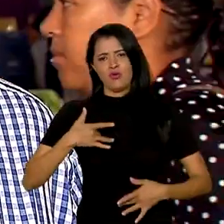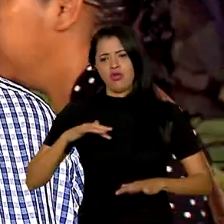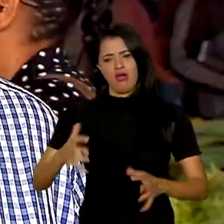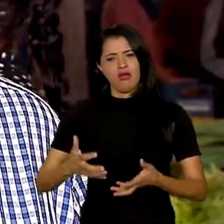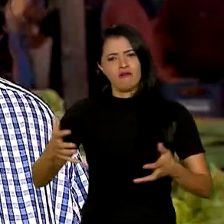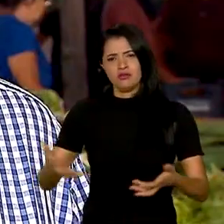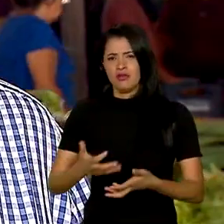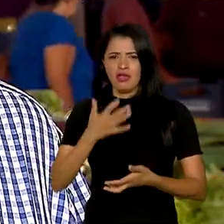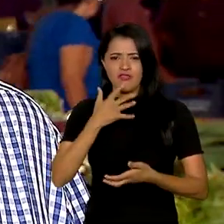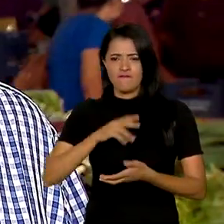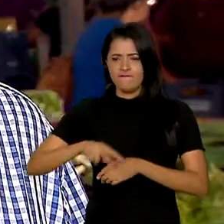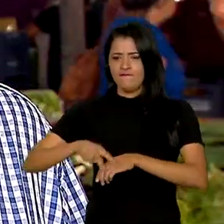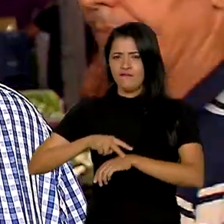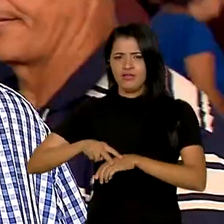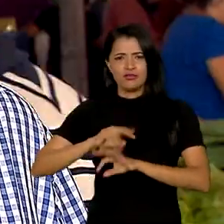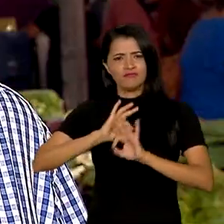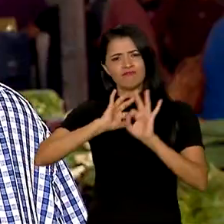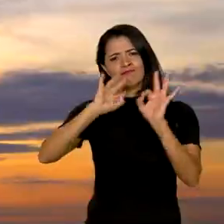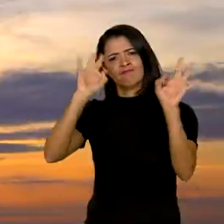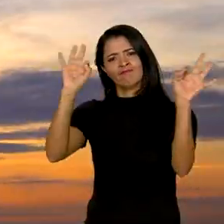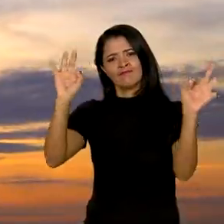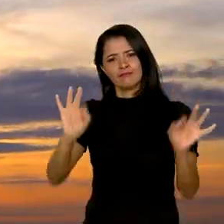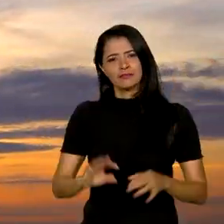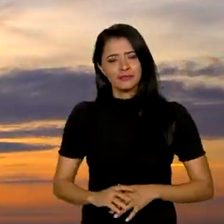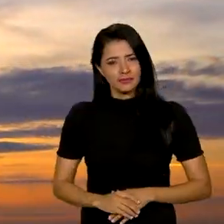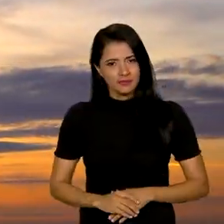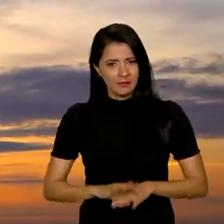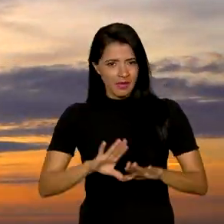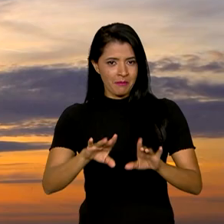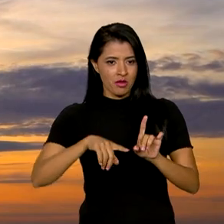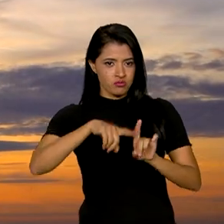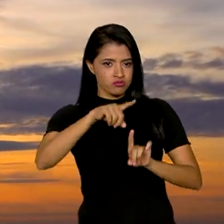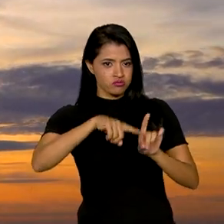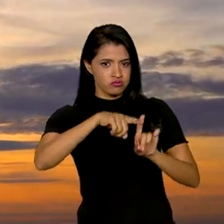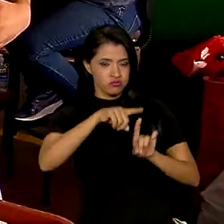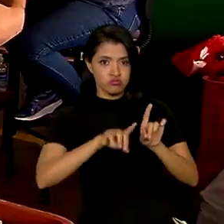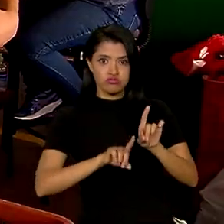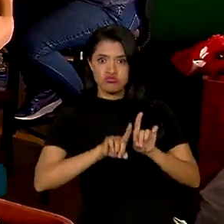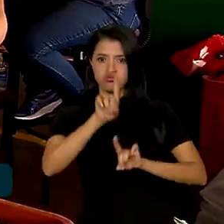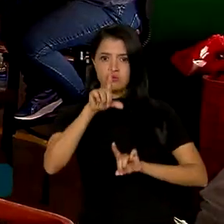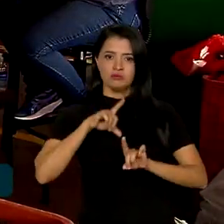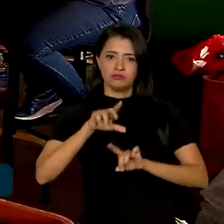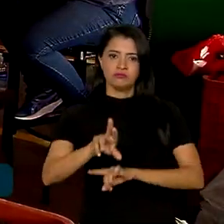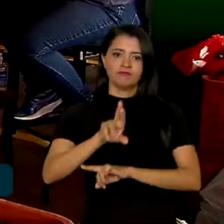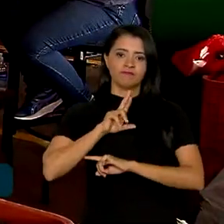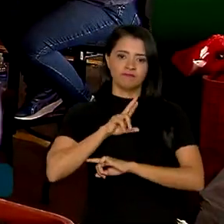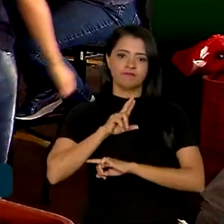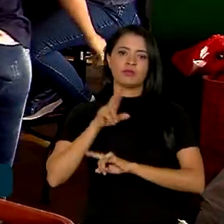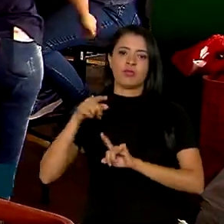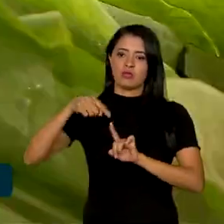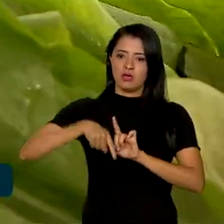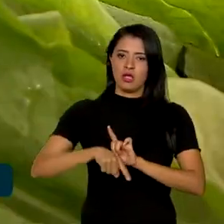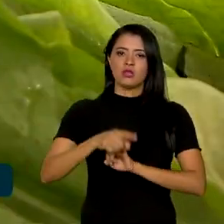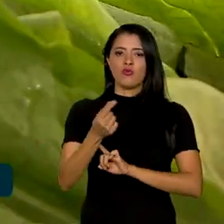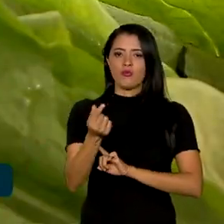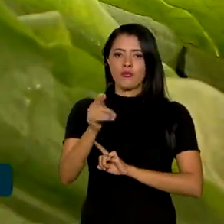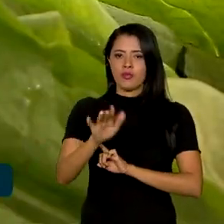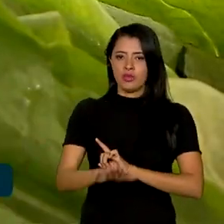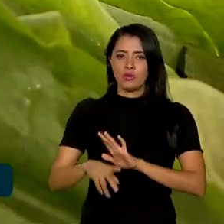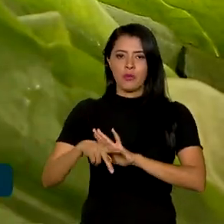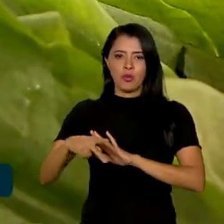né? Salada verde, tá muito bem. Mas o termômetro elevado resultou em queda nos preços